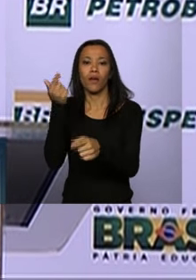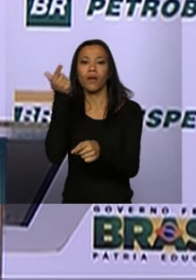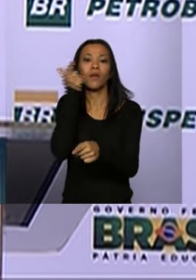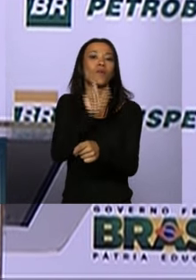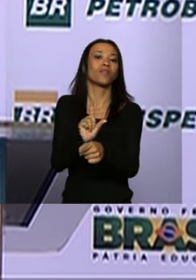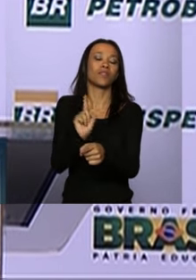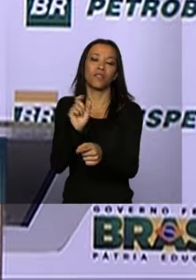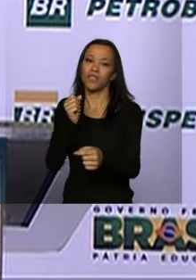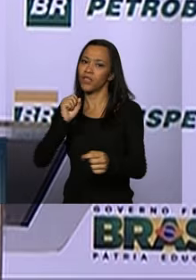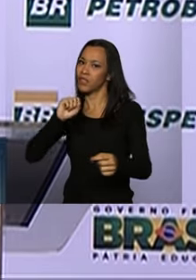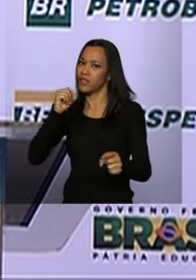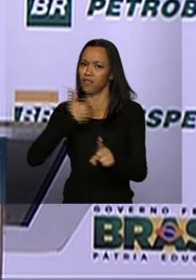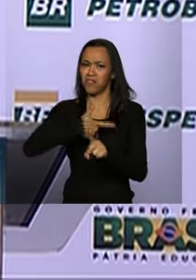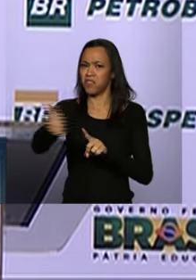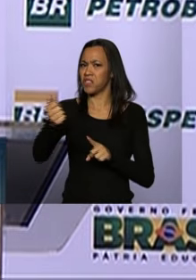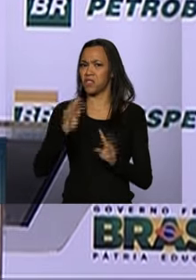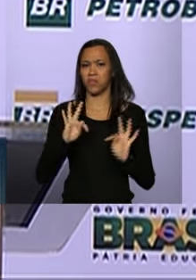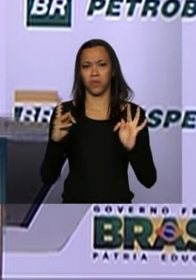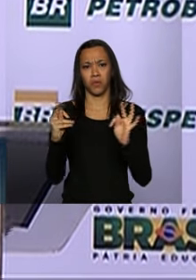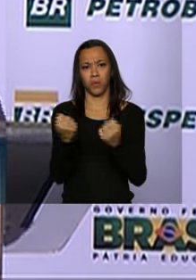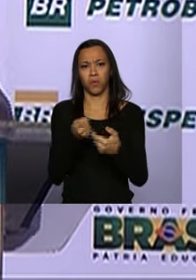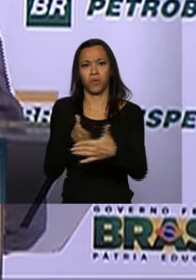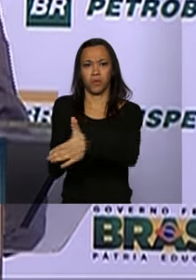vencer todos os obstáculos.